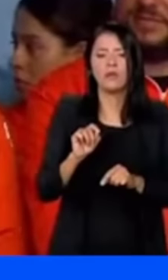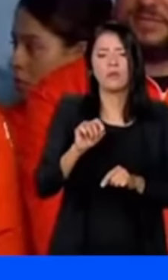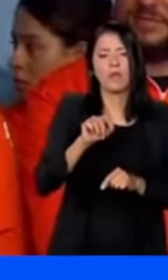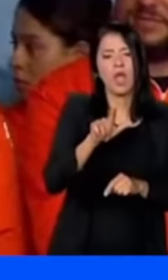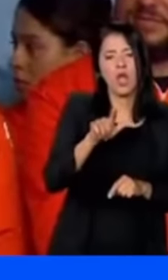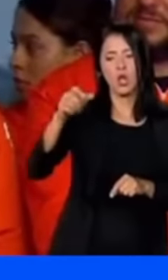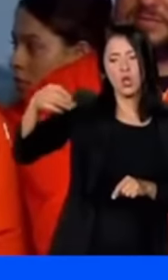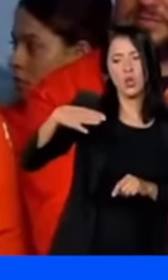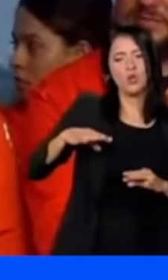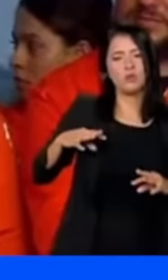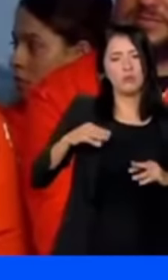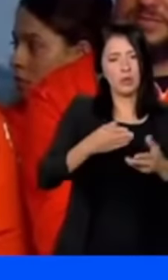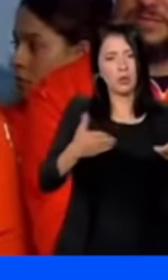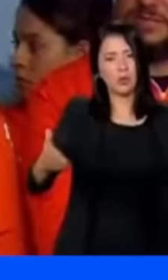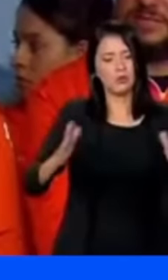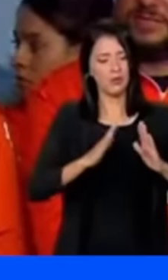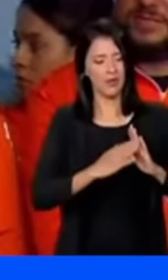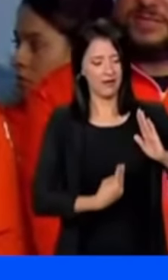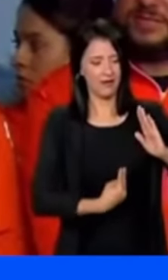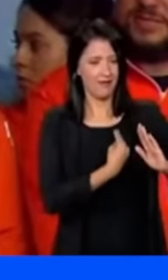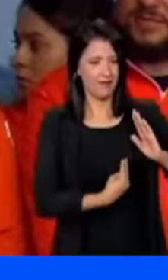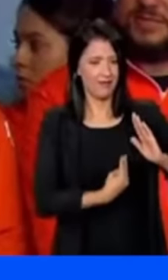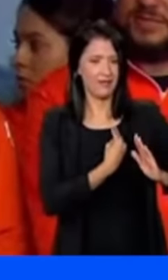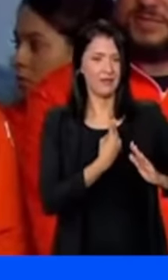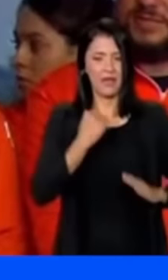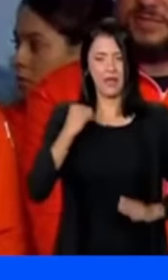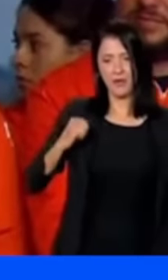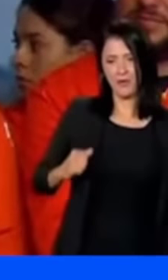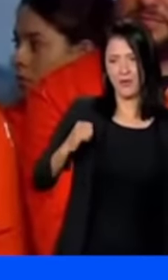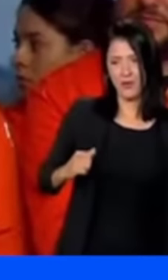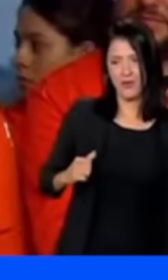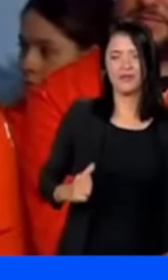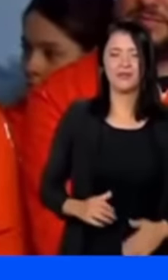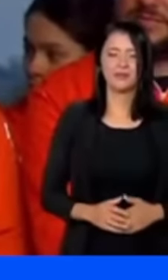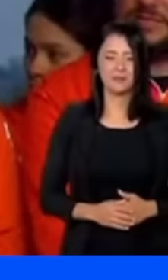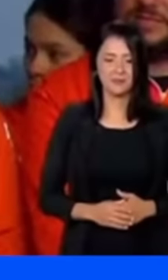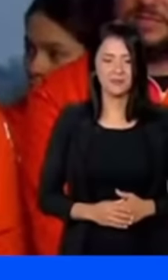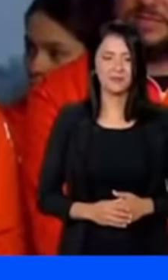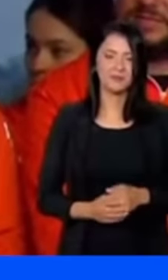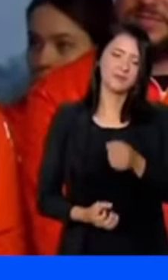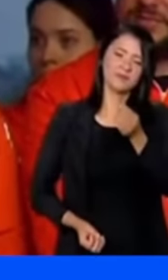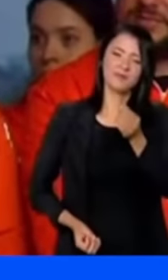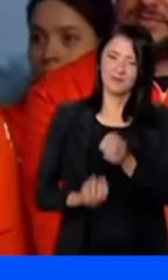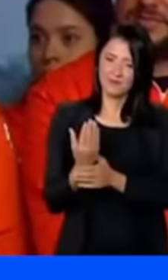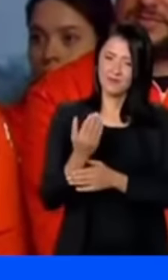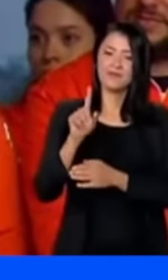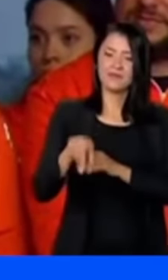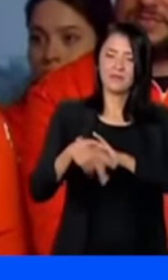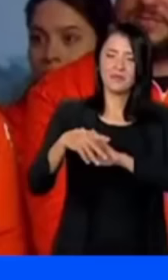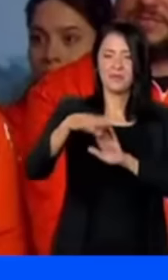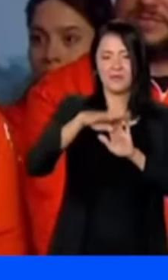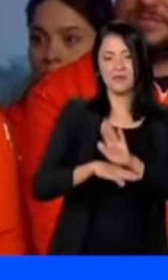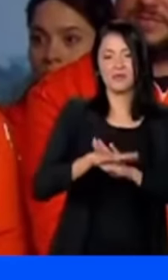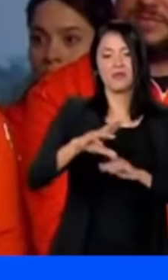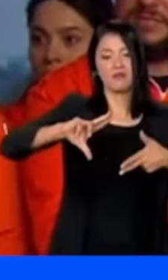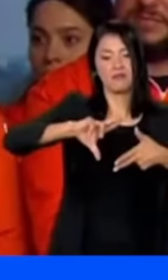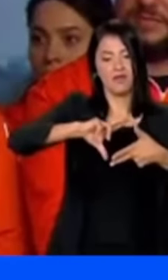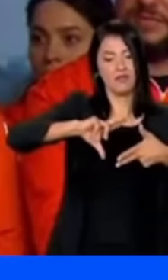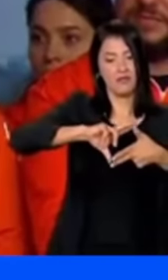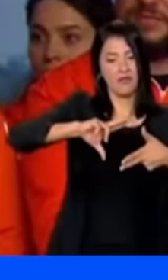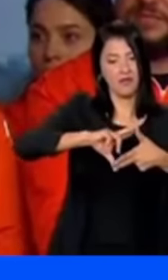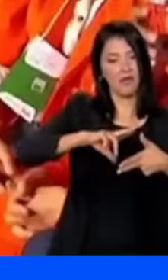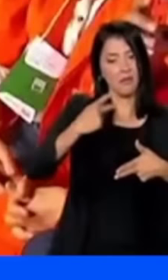Todos, o Minha Casa Minha Vida, o Bolsa Família, a criação do programa Pé de Meia para